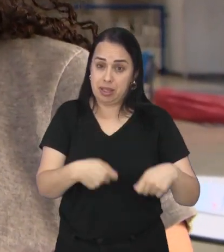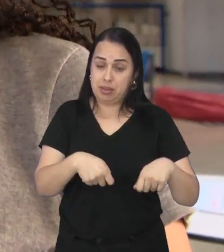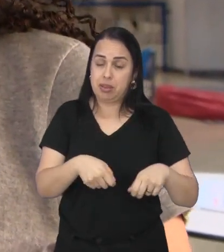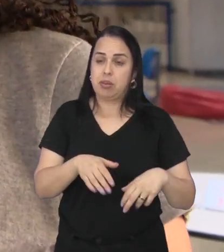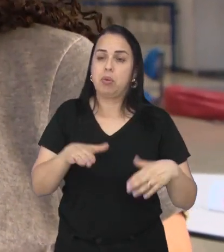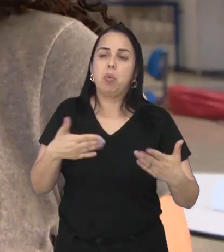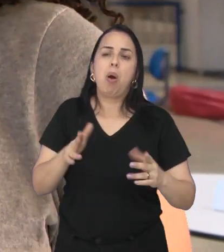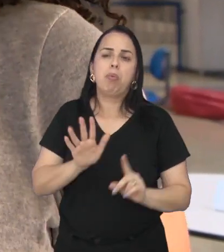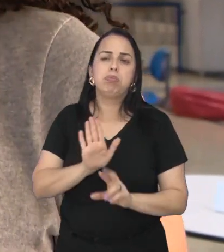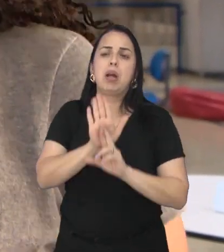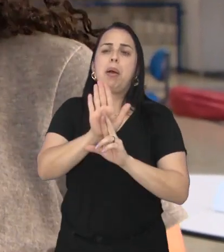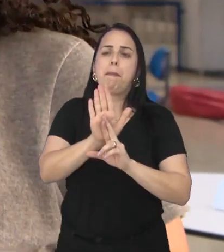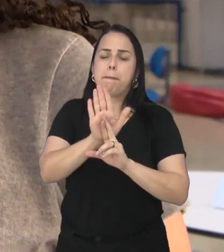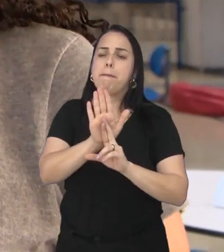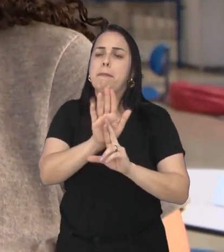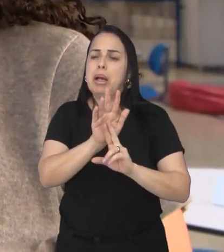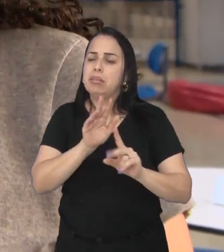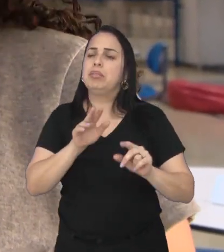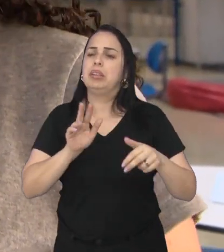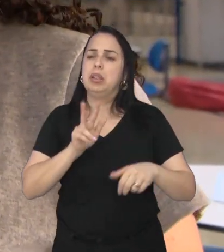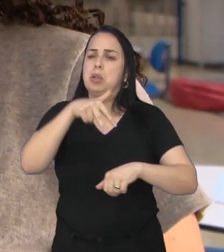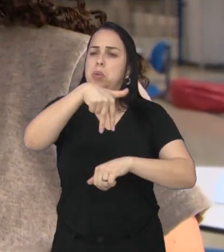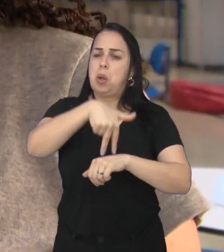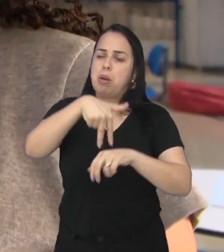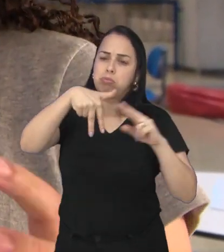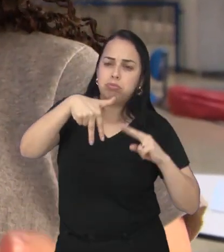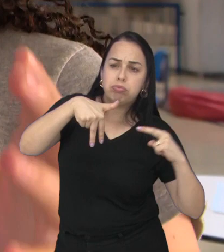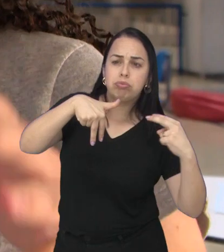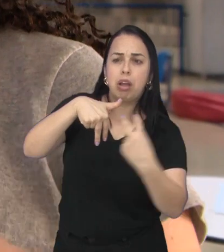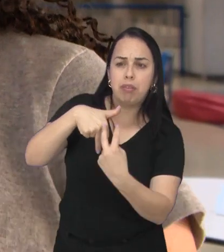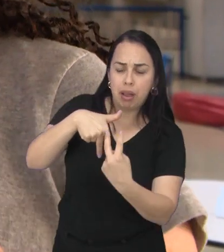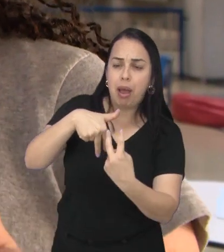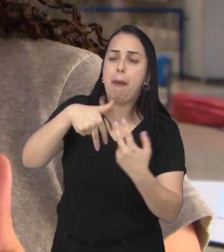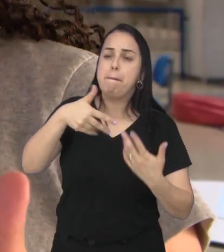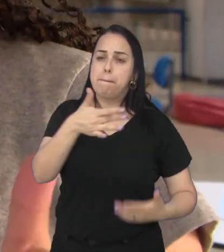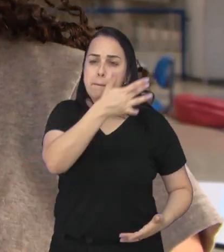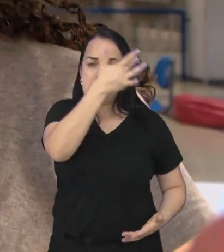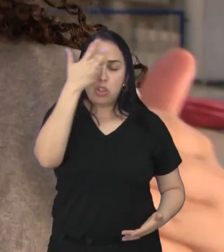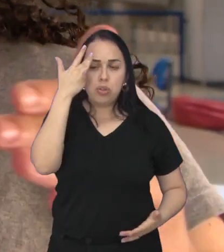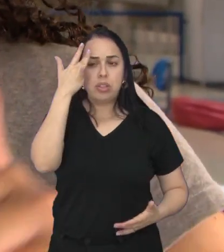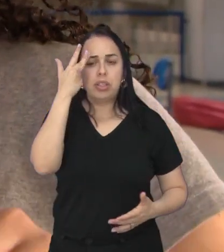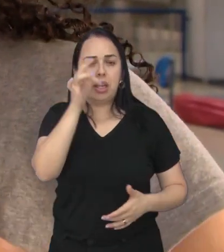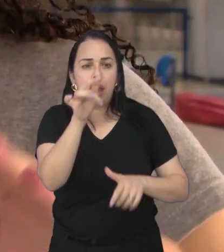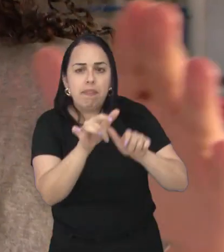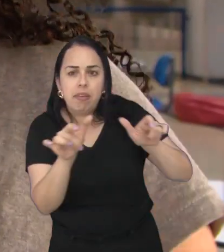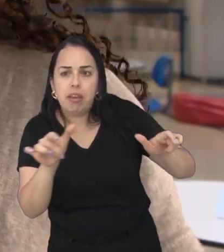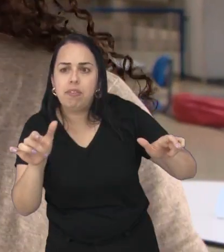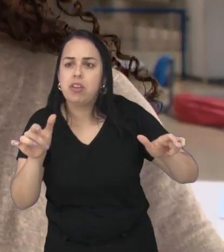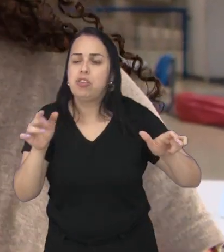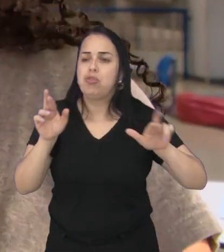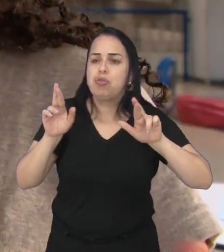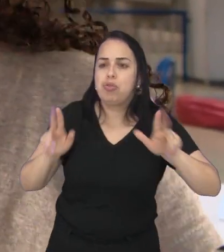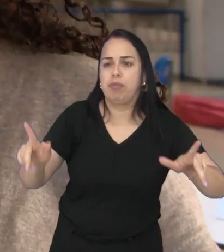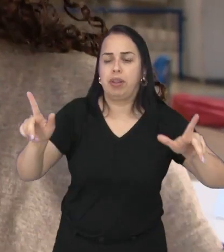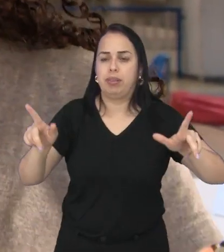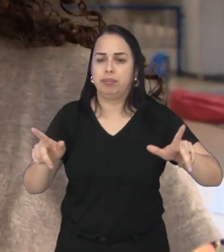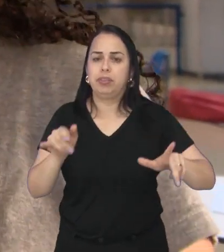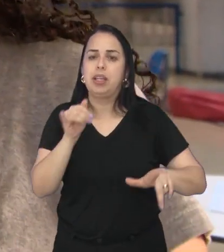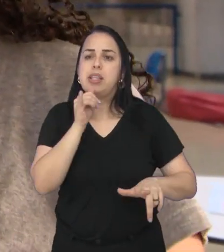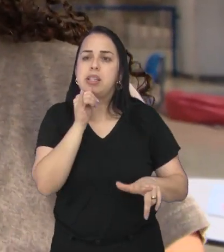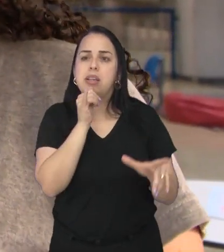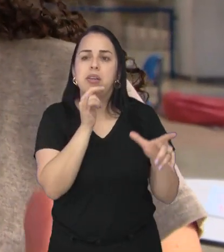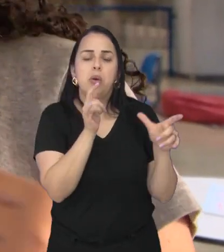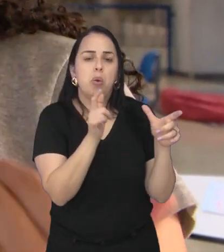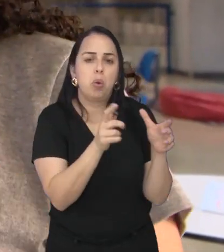seria mais representativo? Eu acredito que tivessem pessoas que de fato vivem todas as realidades de um país, por